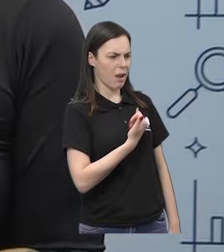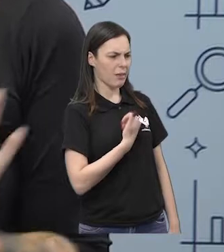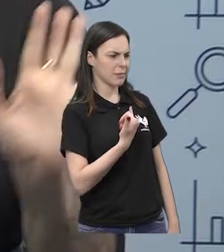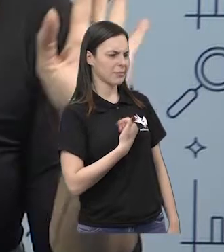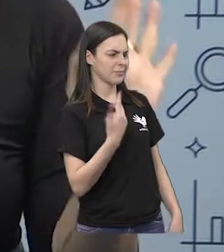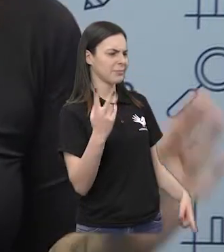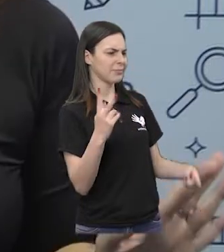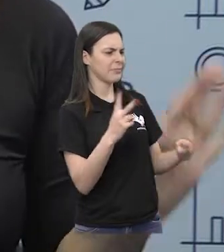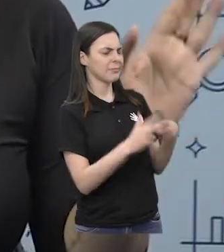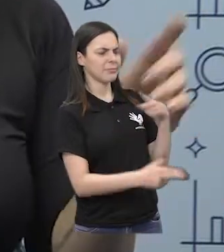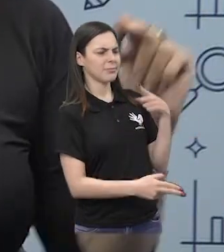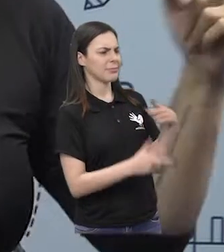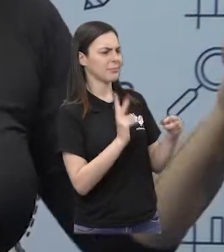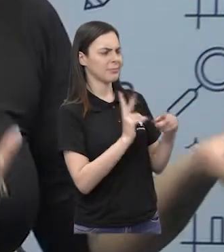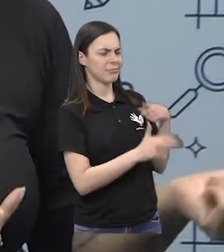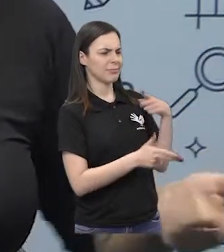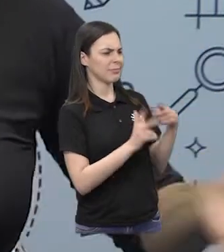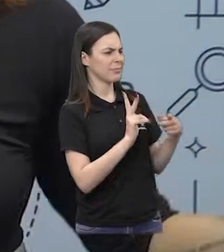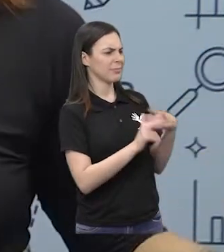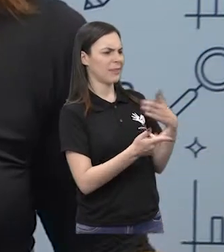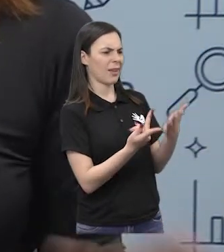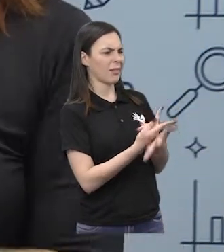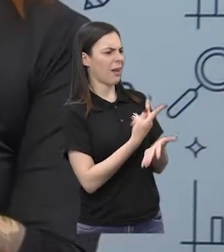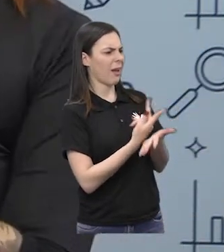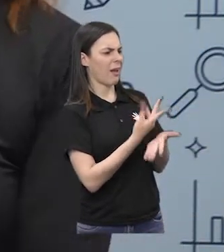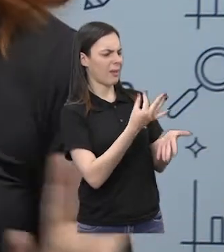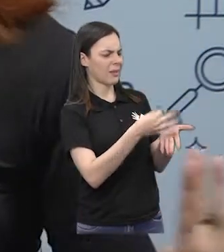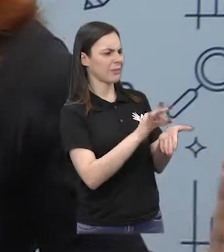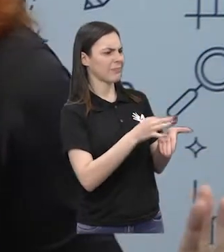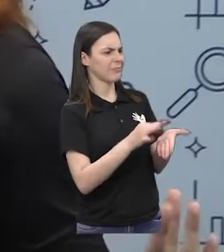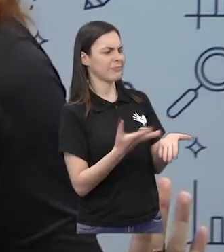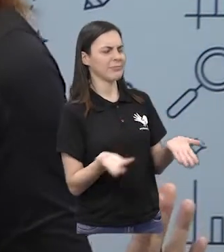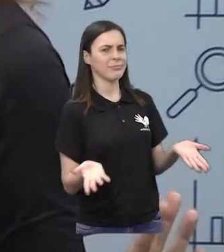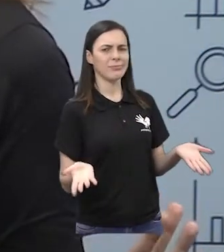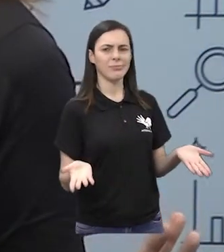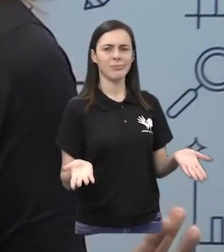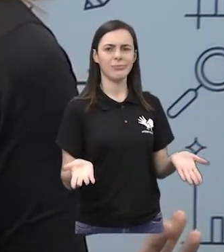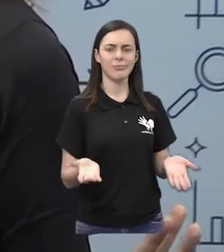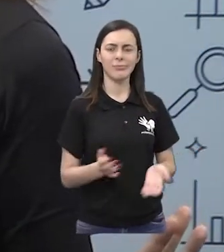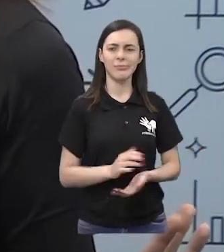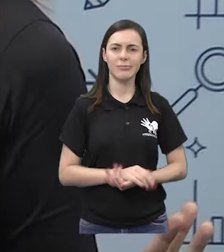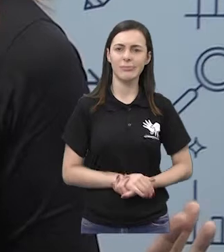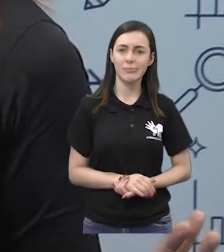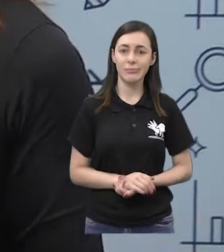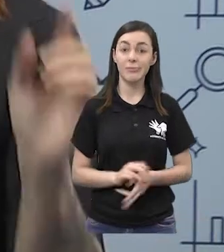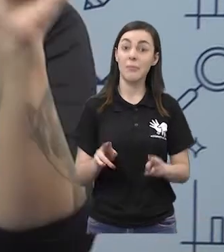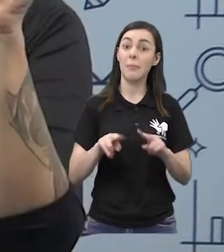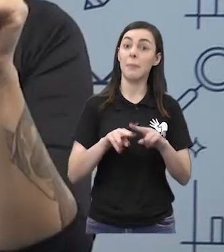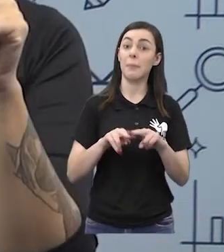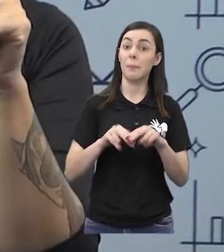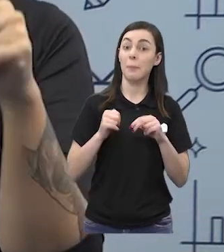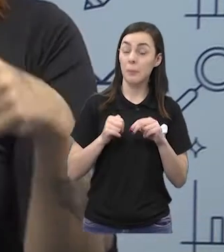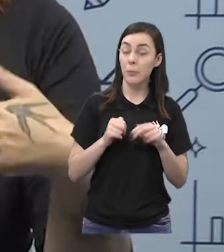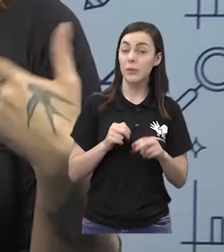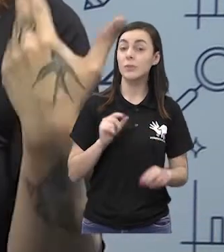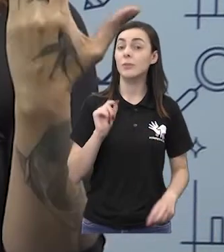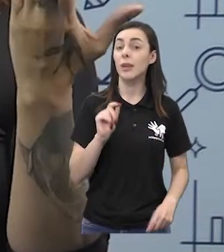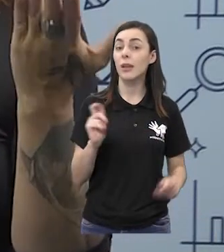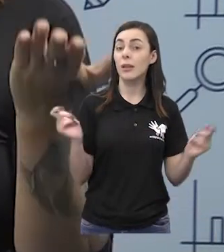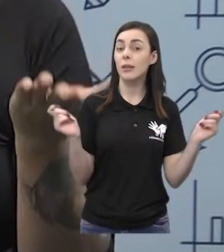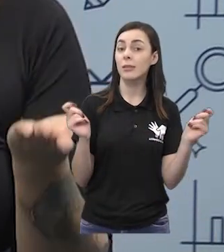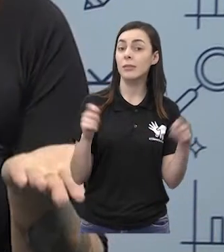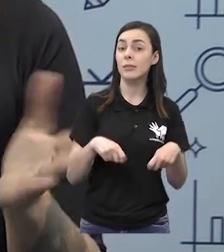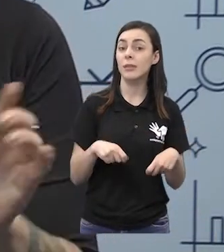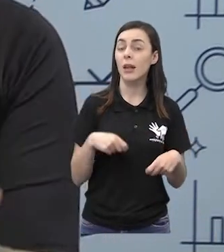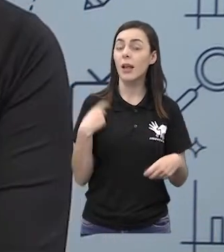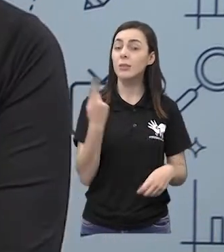e teve que interromper a pessoa que estava contando várias vezes porque não estava indo pro caminho certo Por isso que